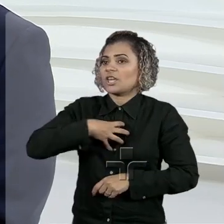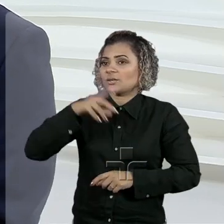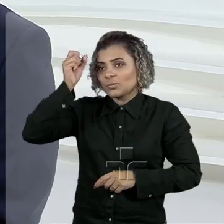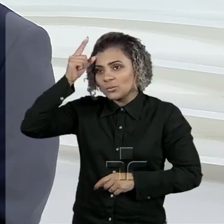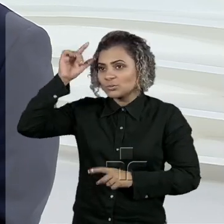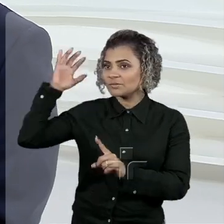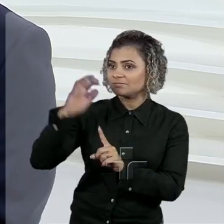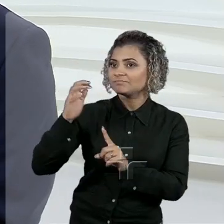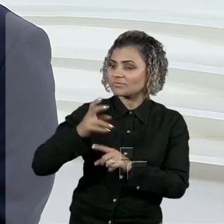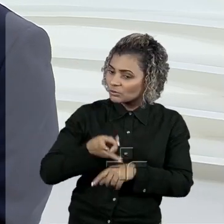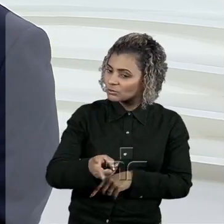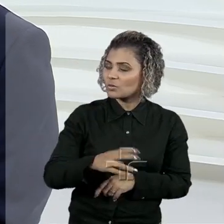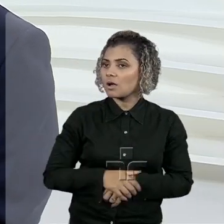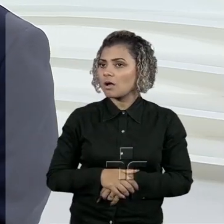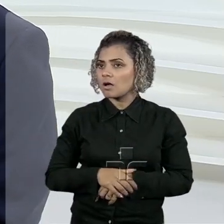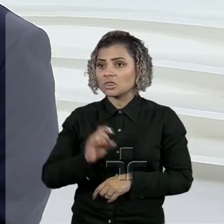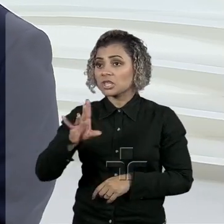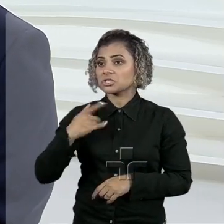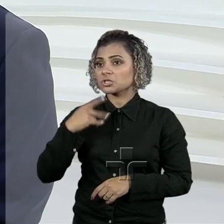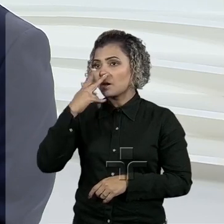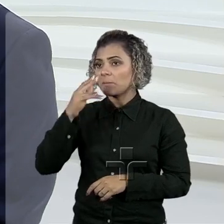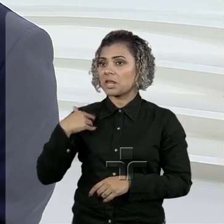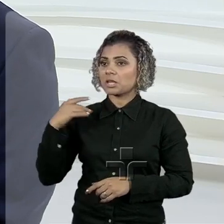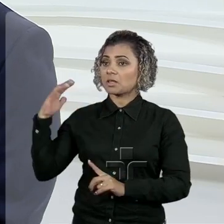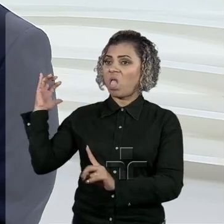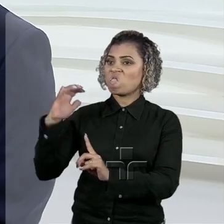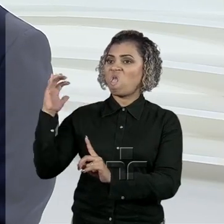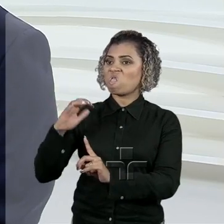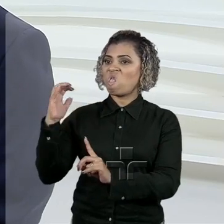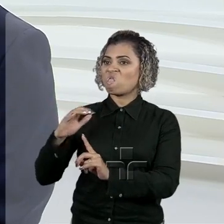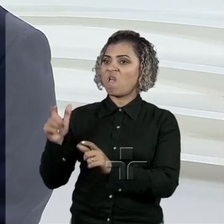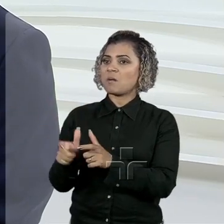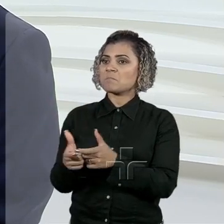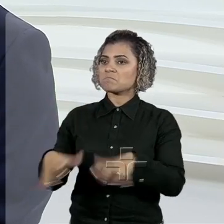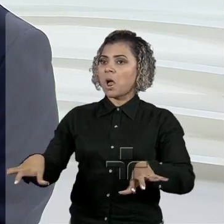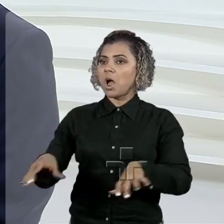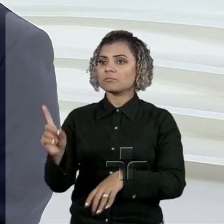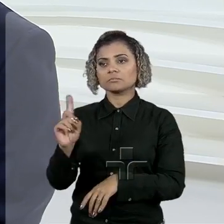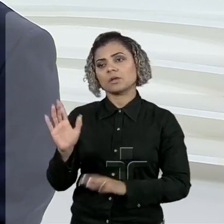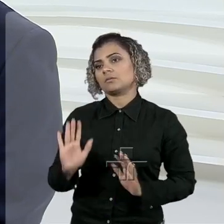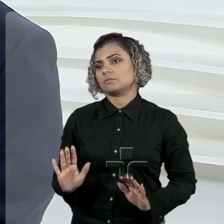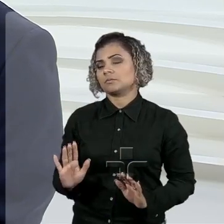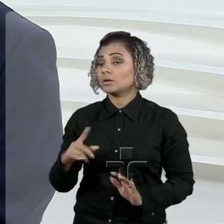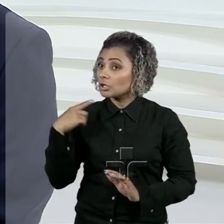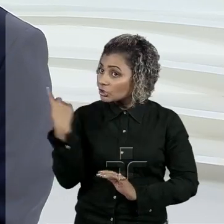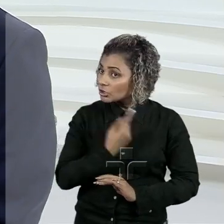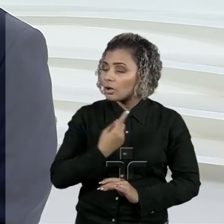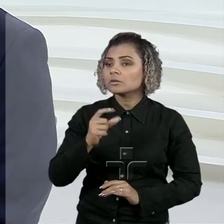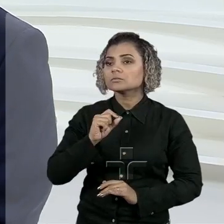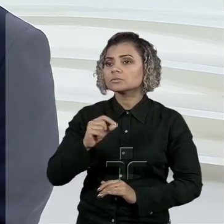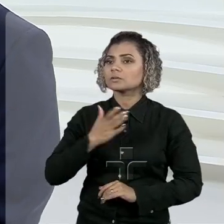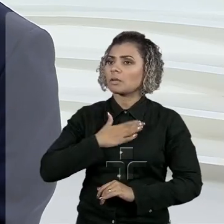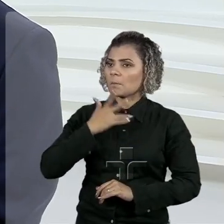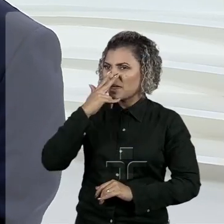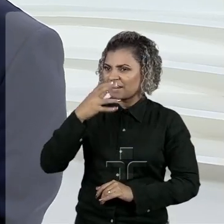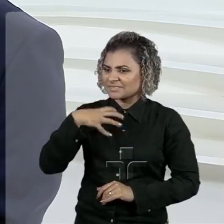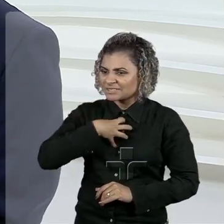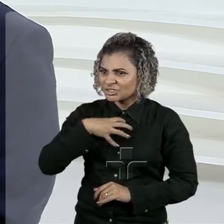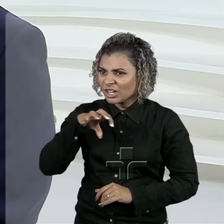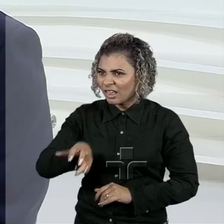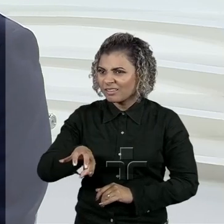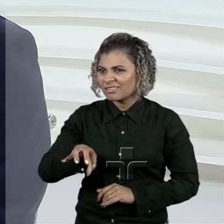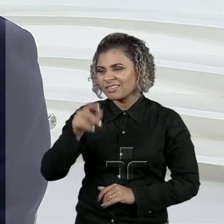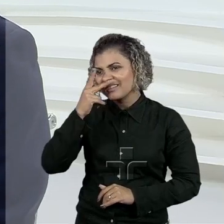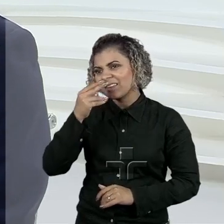Agora, não é permitir a politização. Uma coisa que o nosso governo não aceita de jeito nenhum é que esse processo vire para algo que